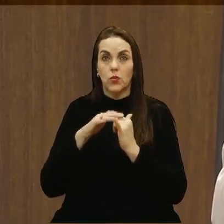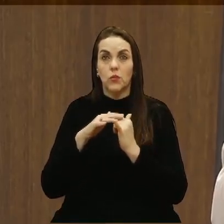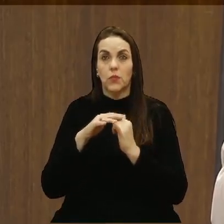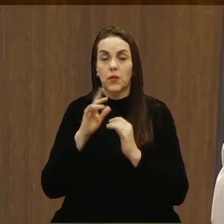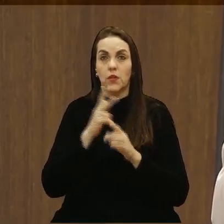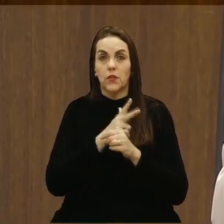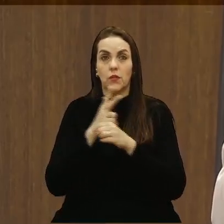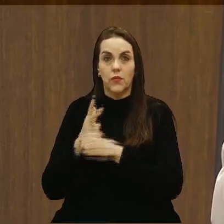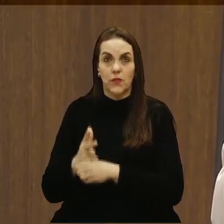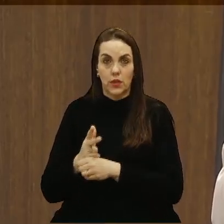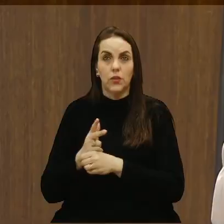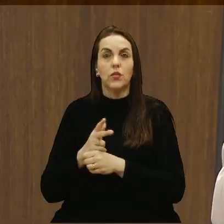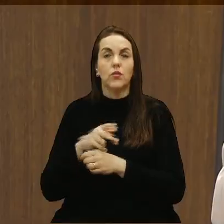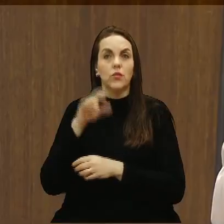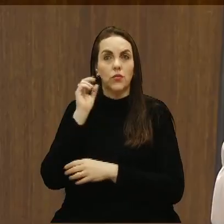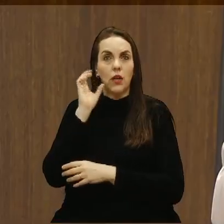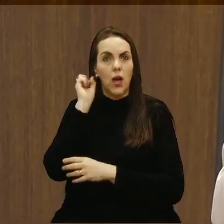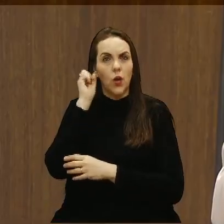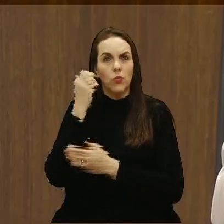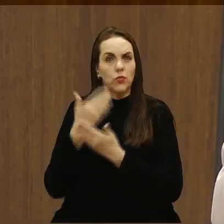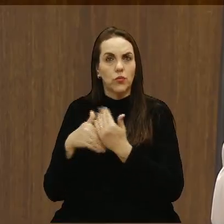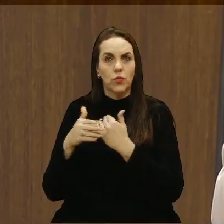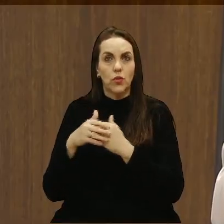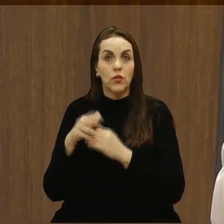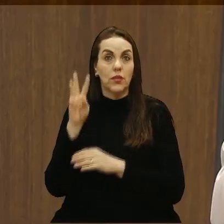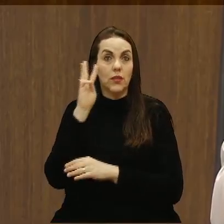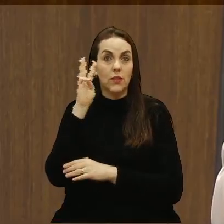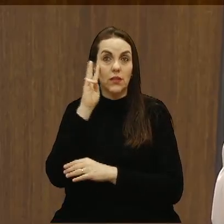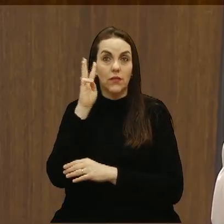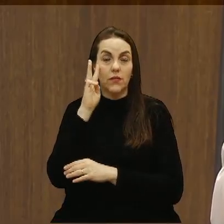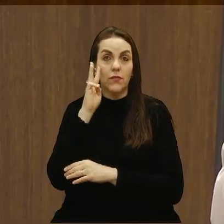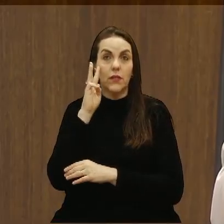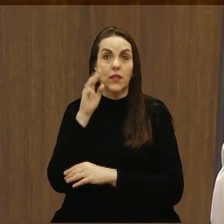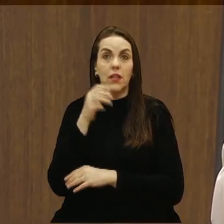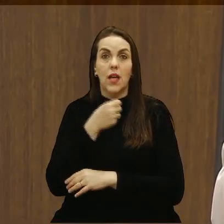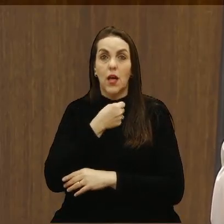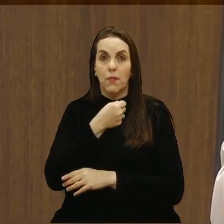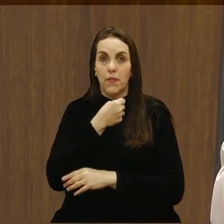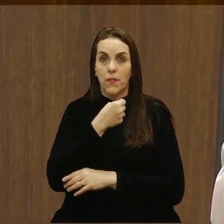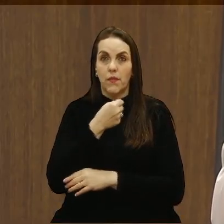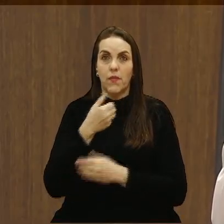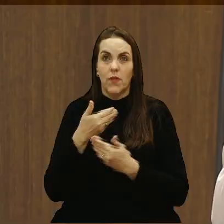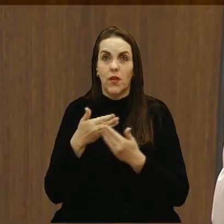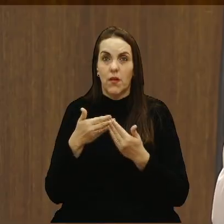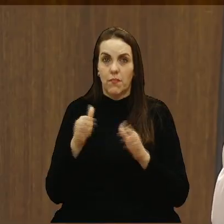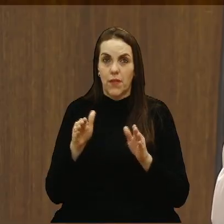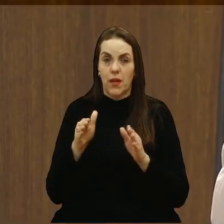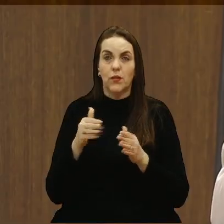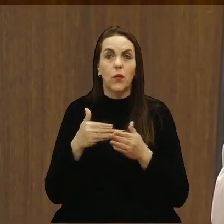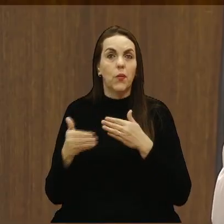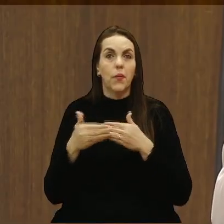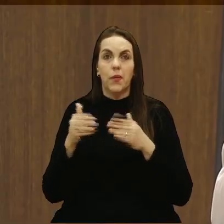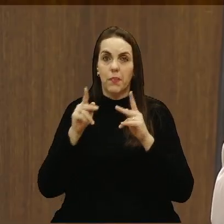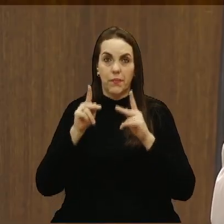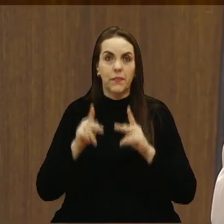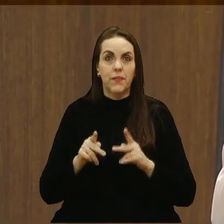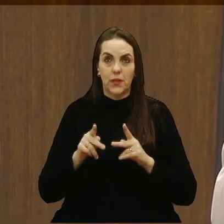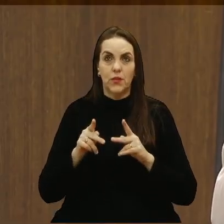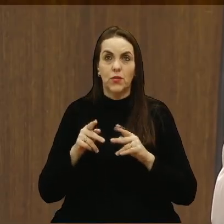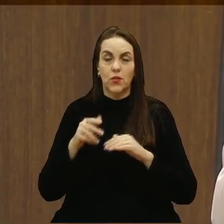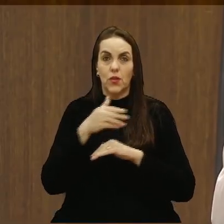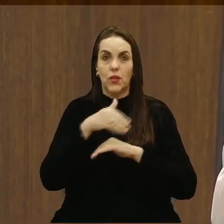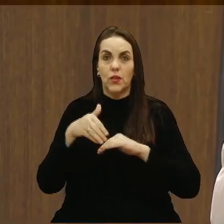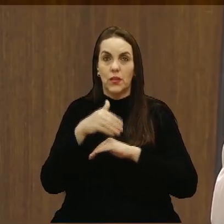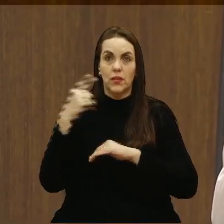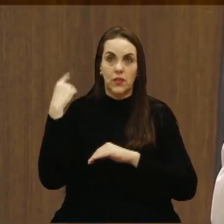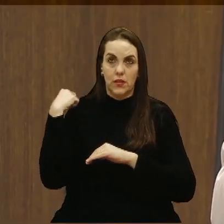verifiquei que nós estamos desde terça-feira com o microfone aberto e está com retorno. Então, qualquer pessoa que passa atrás da mesa e fala qualquer coisa